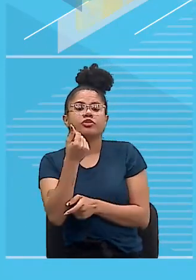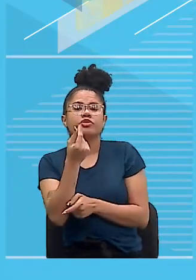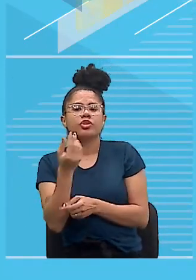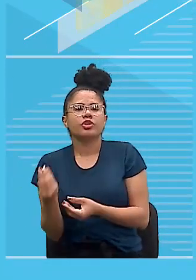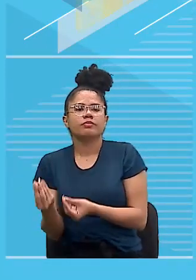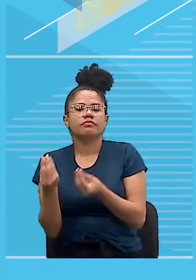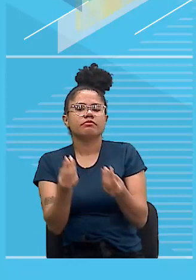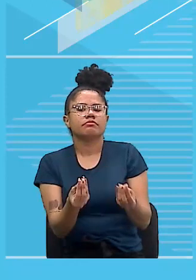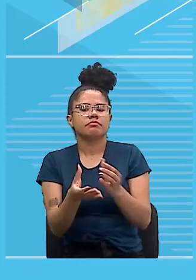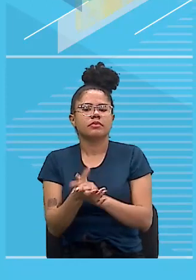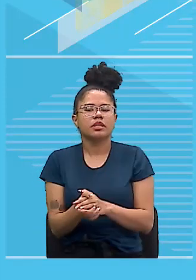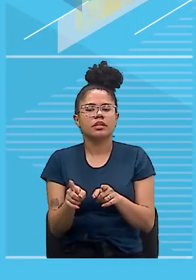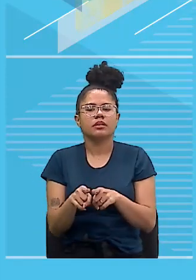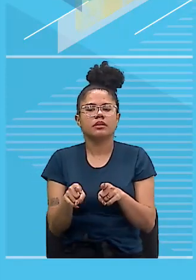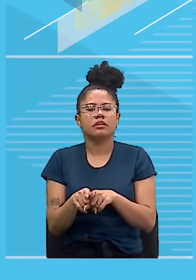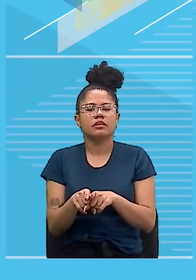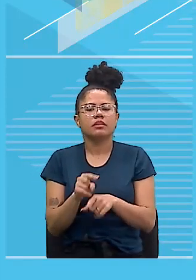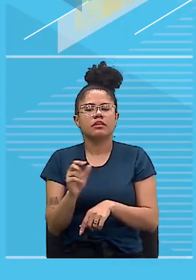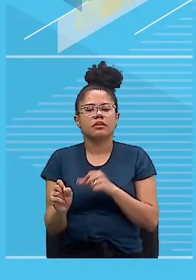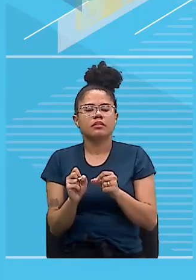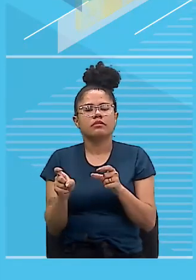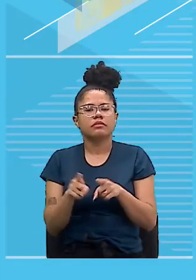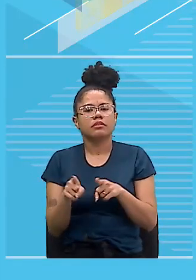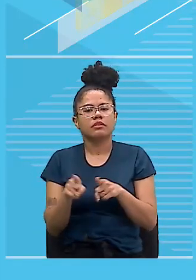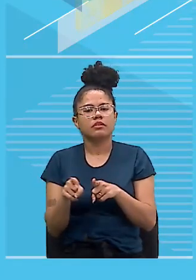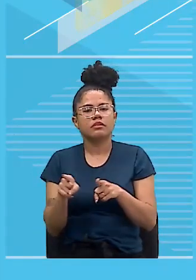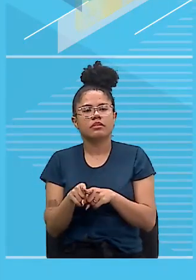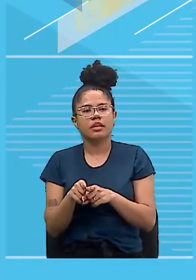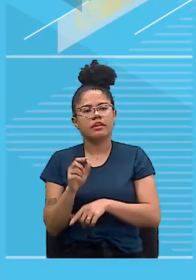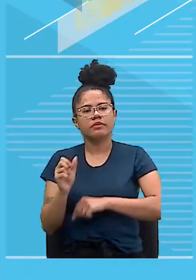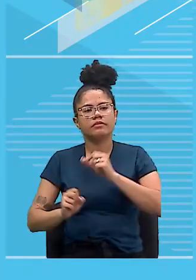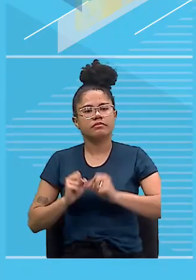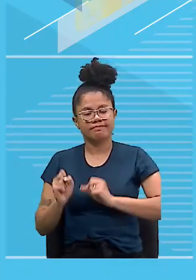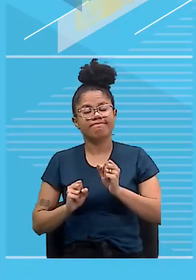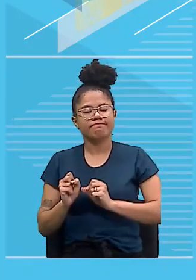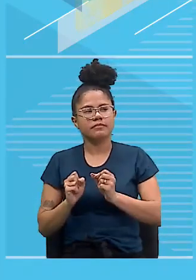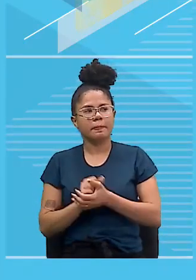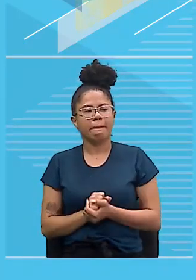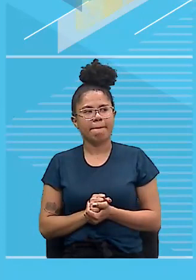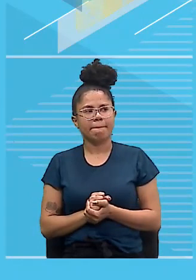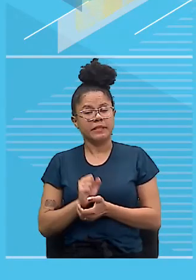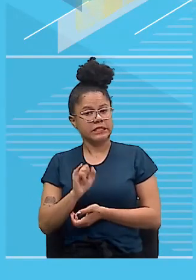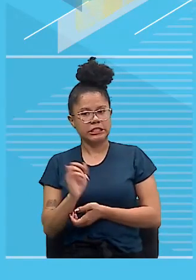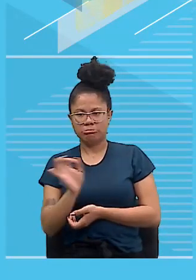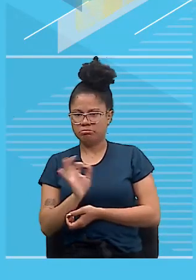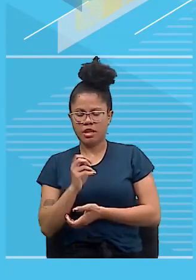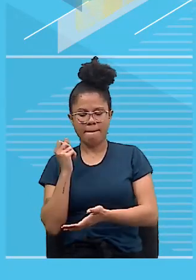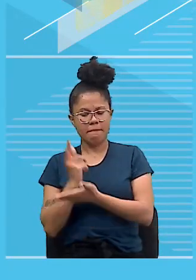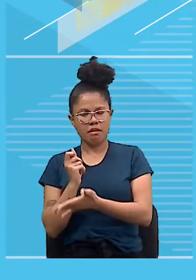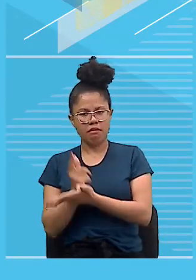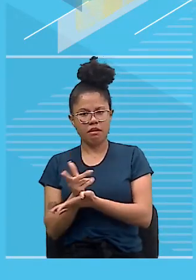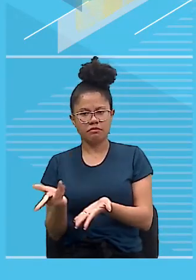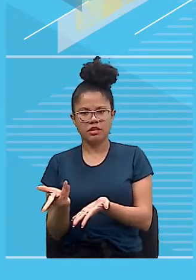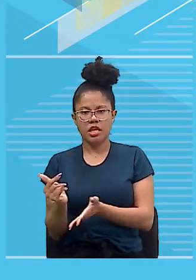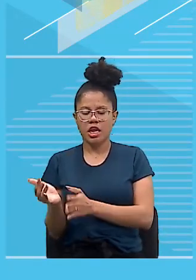e pedem o resgate pela carga do navio se não pagarem pera tripulação ou pelos produtos eles